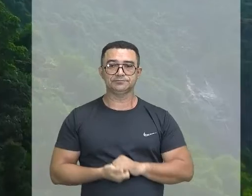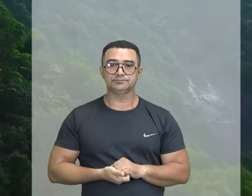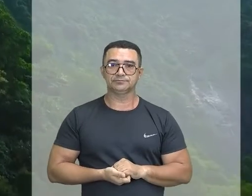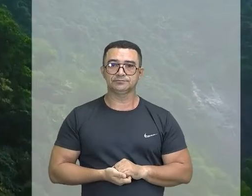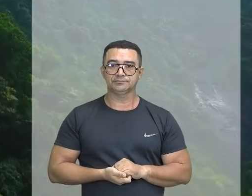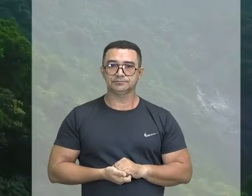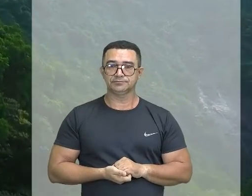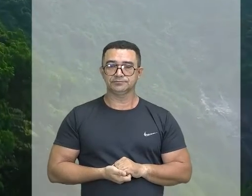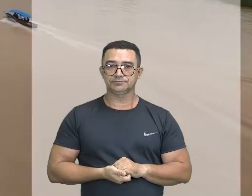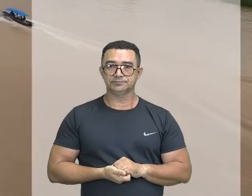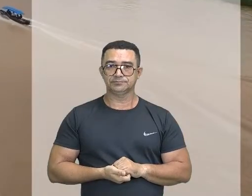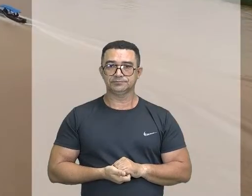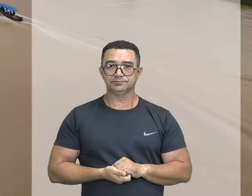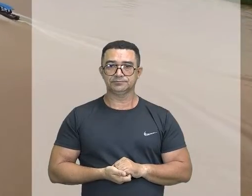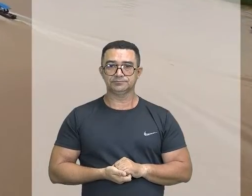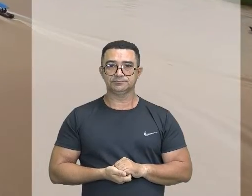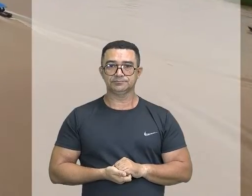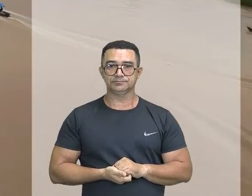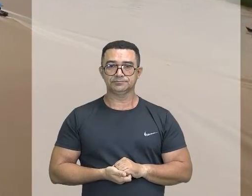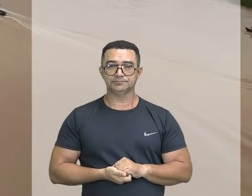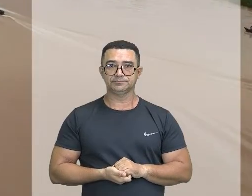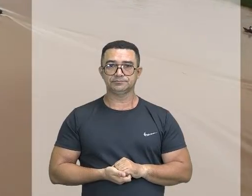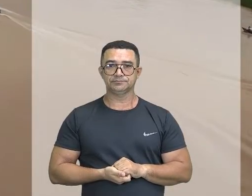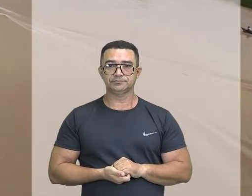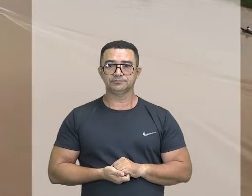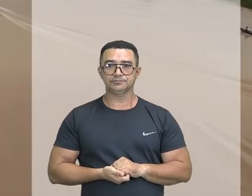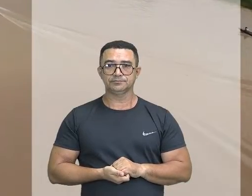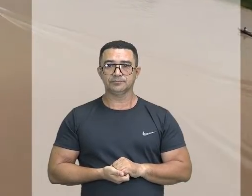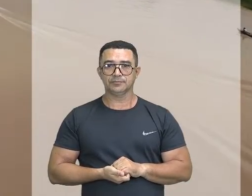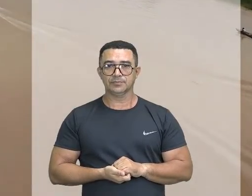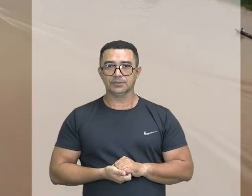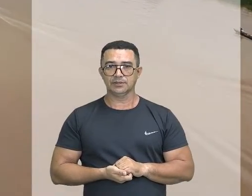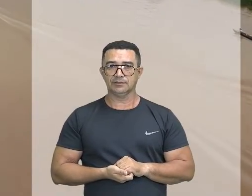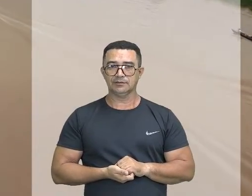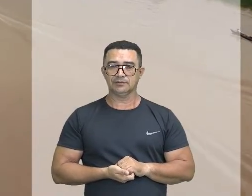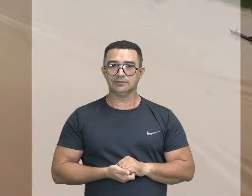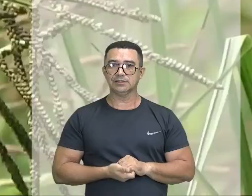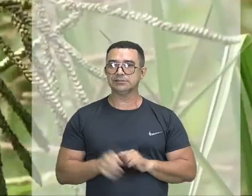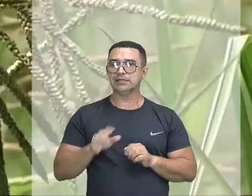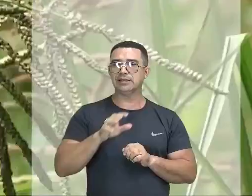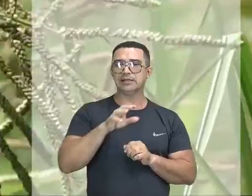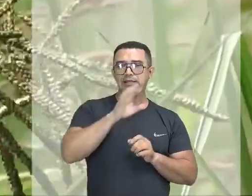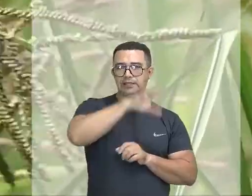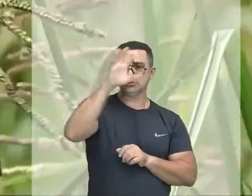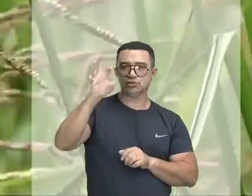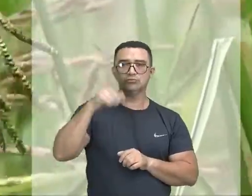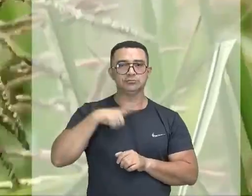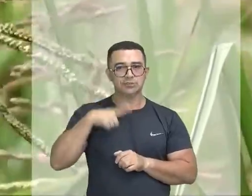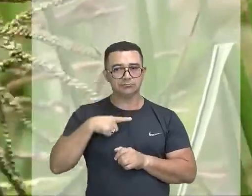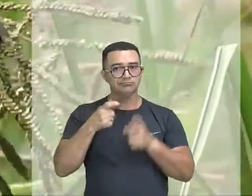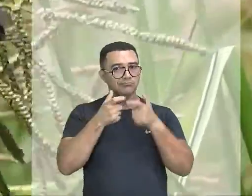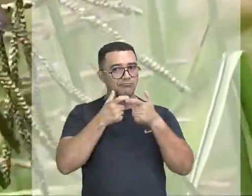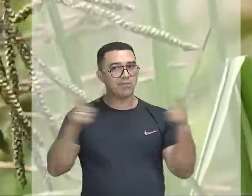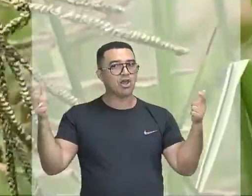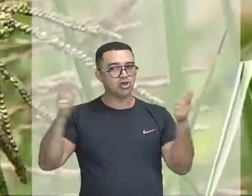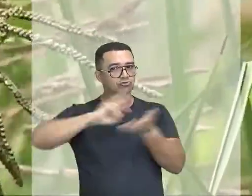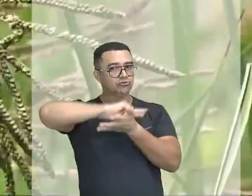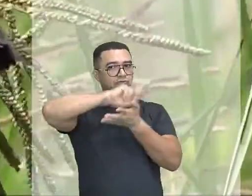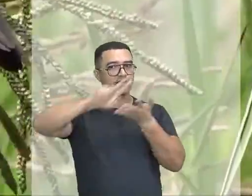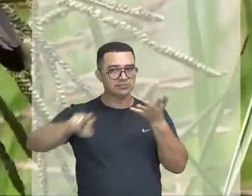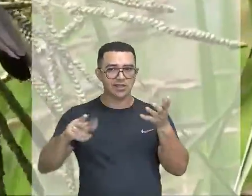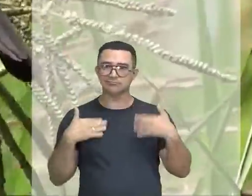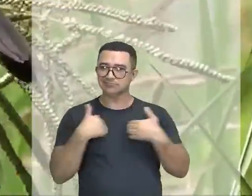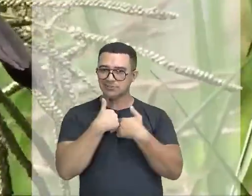mais um departamento ultramar, que é a Guiana Francesa. Nesta vasta região, concentra-se a maior biodiversidade do